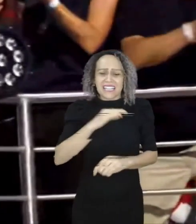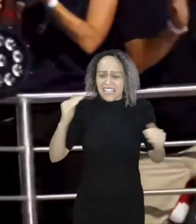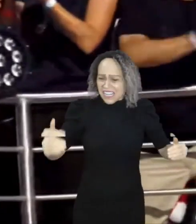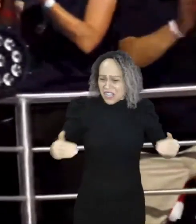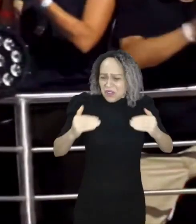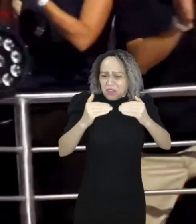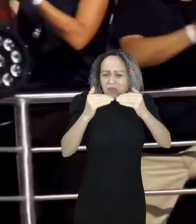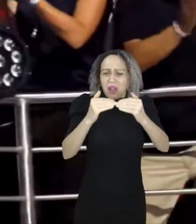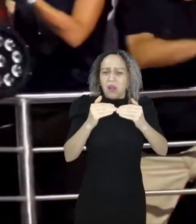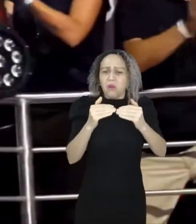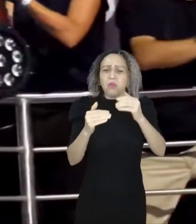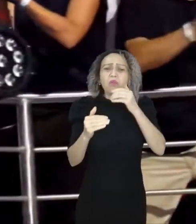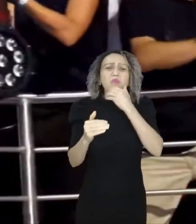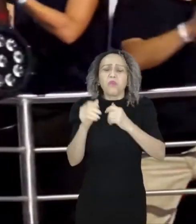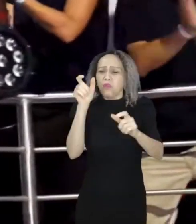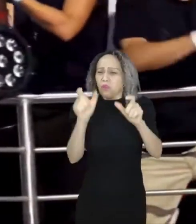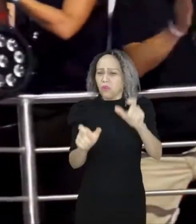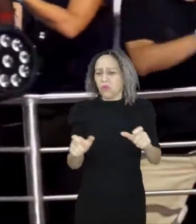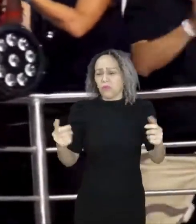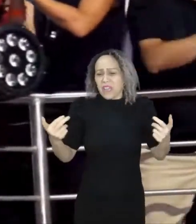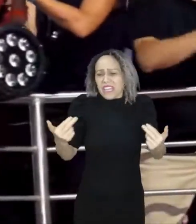da mesma função.